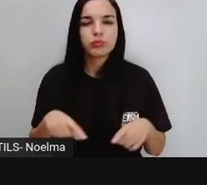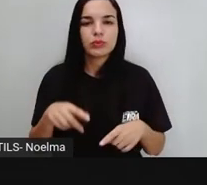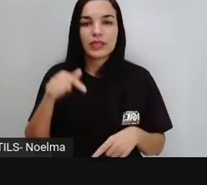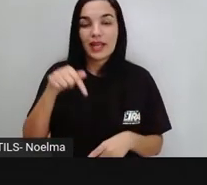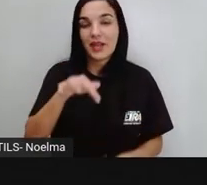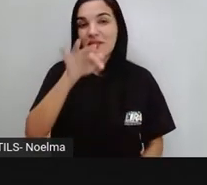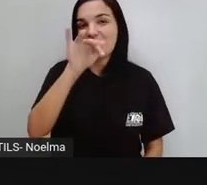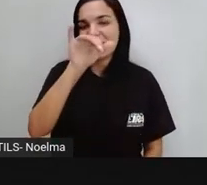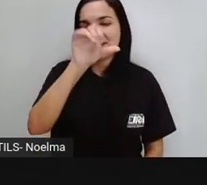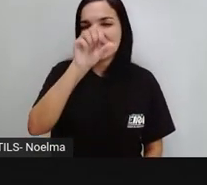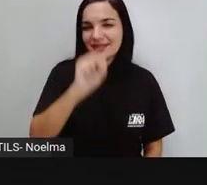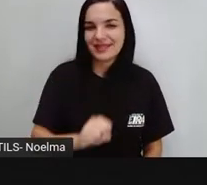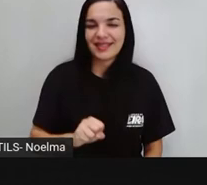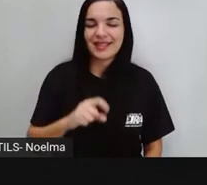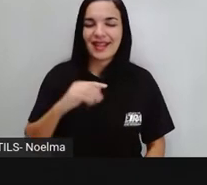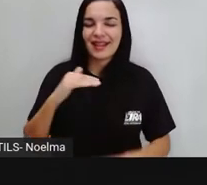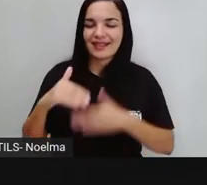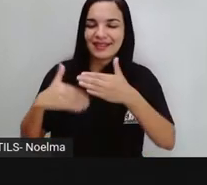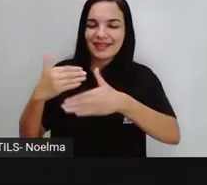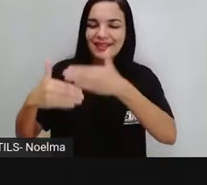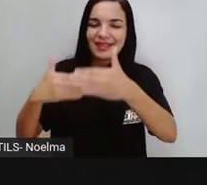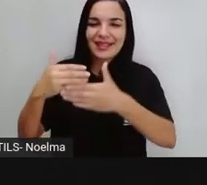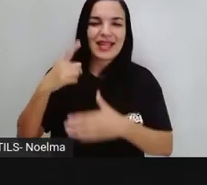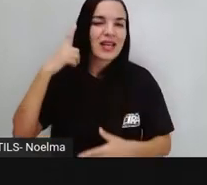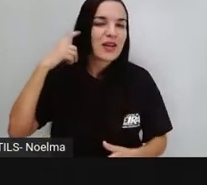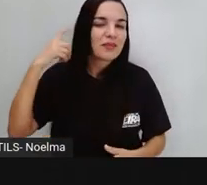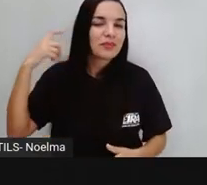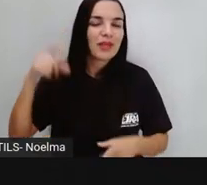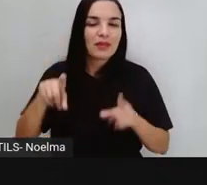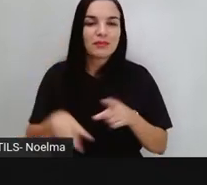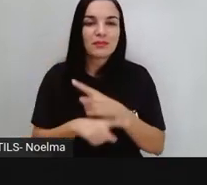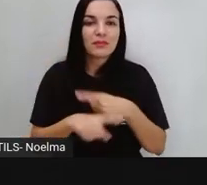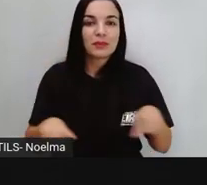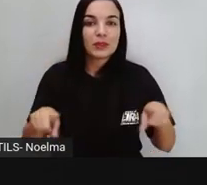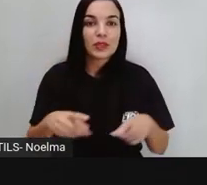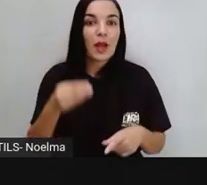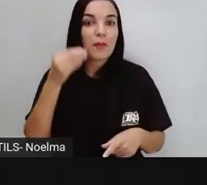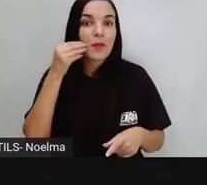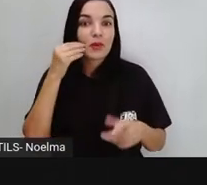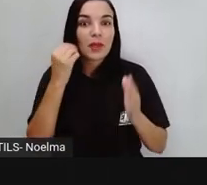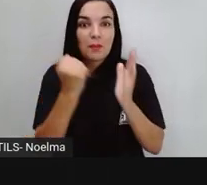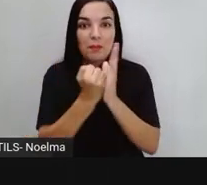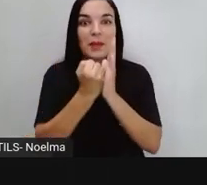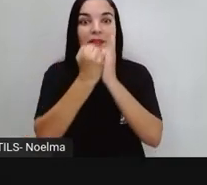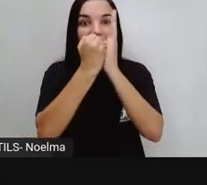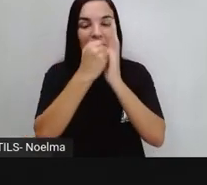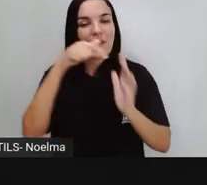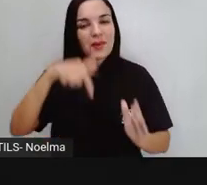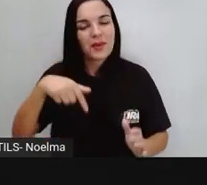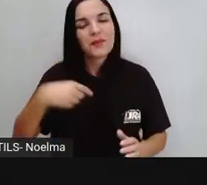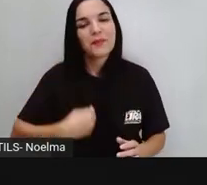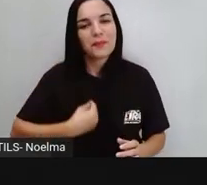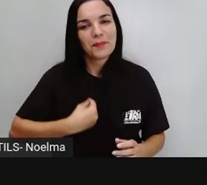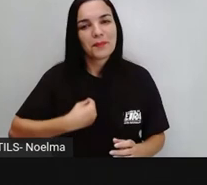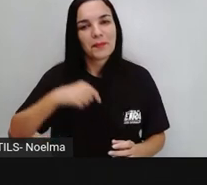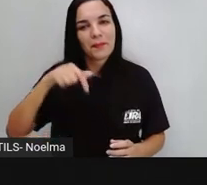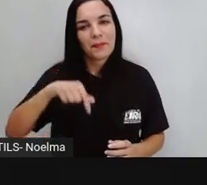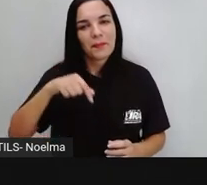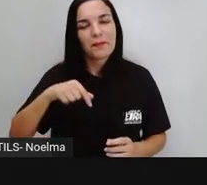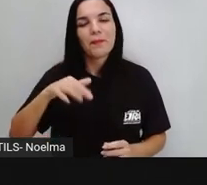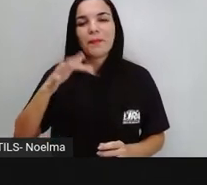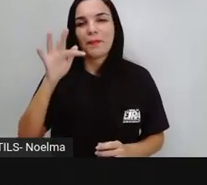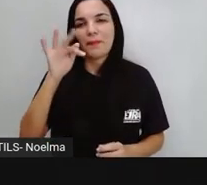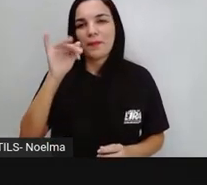Feira de Santana. Aí no decorrer da música nos mostra aí diversos bens materiais e imateriais que